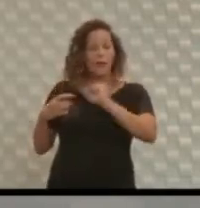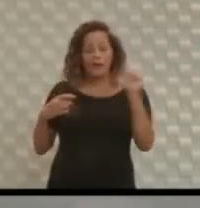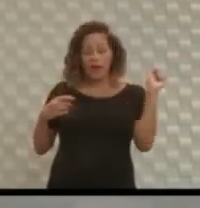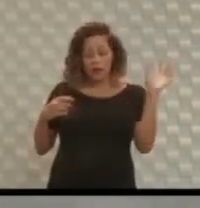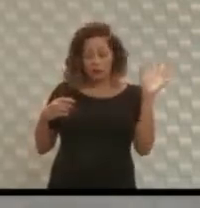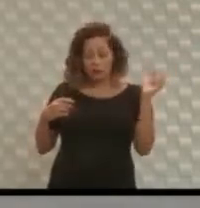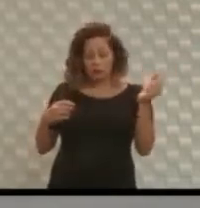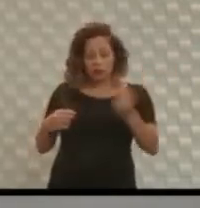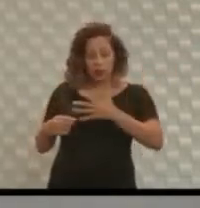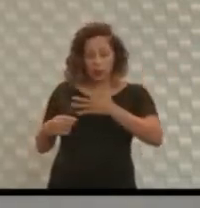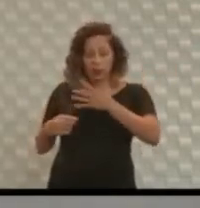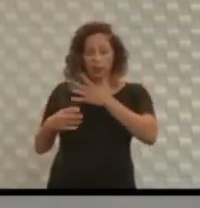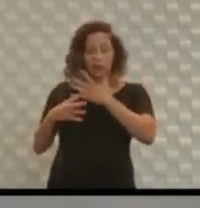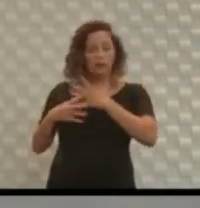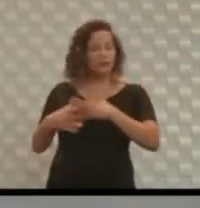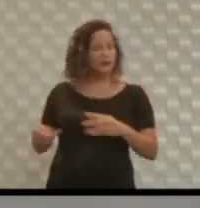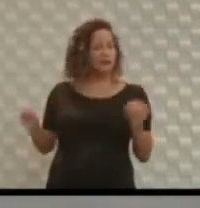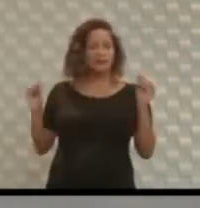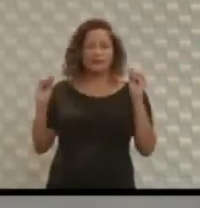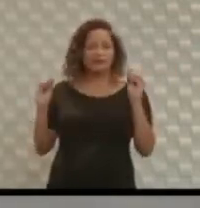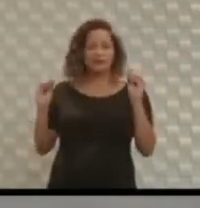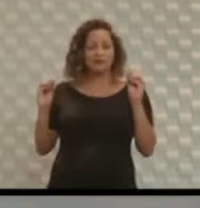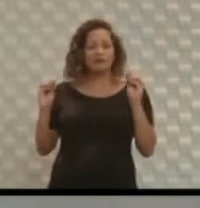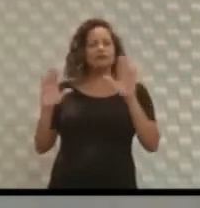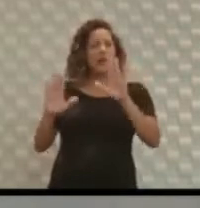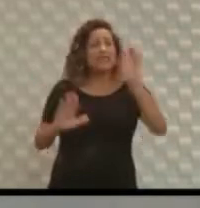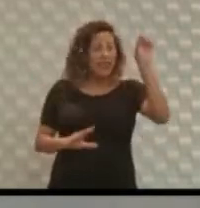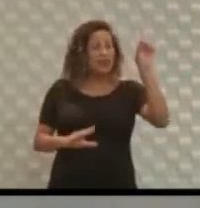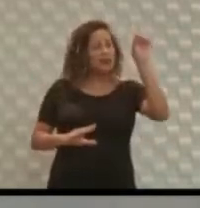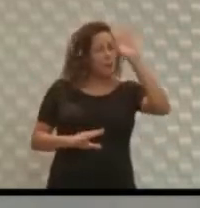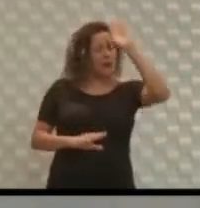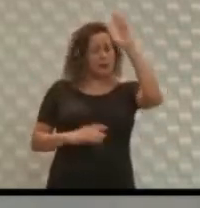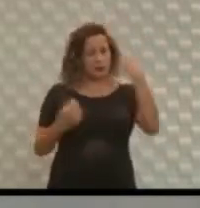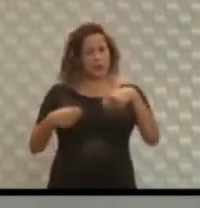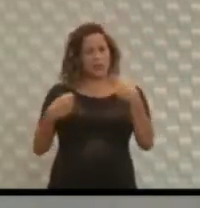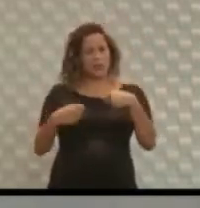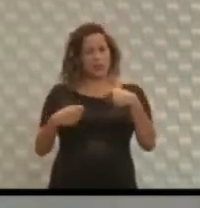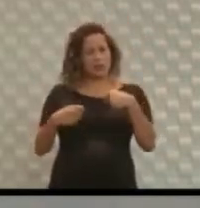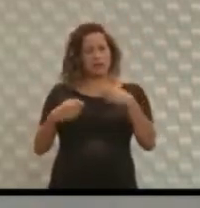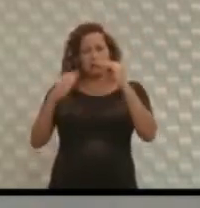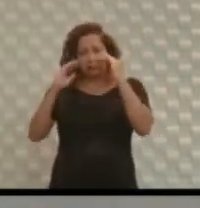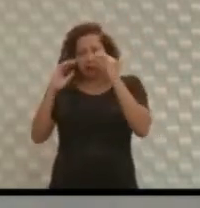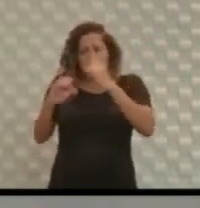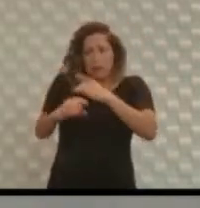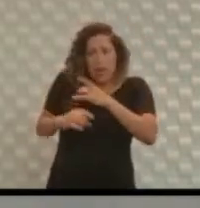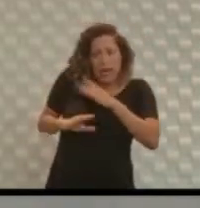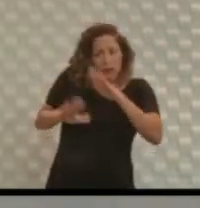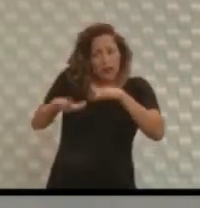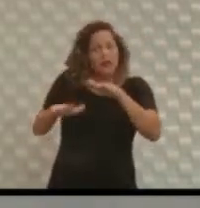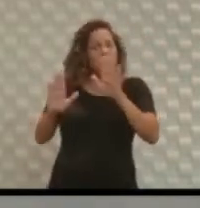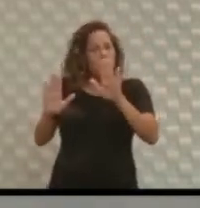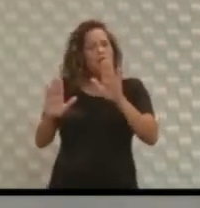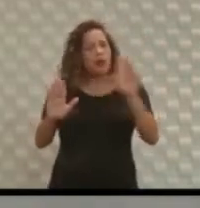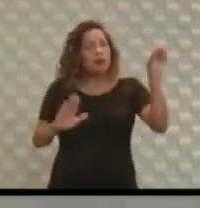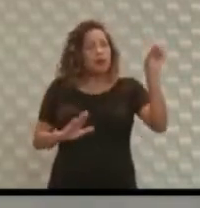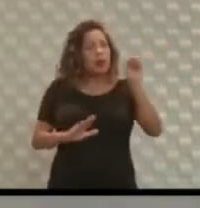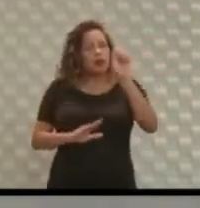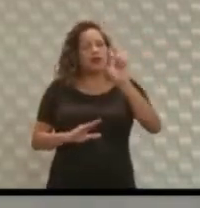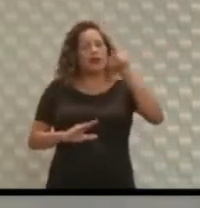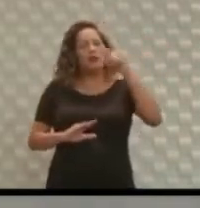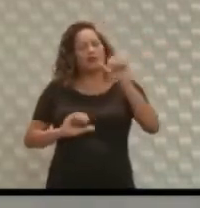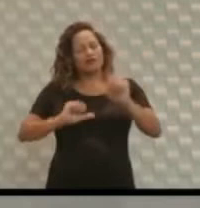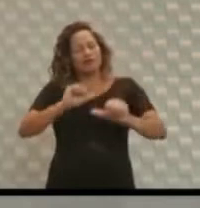vida, seja por temor ou por amor. Amém? Estabeleça Deus prioridade, porque você vai ser